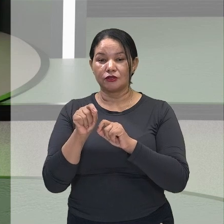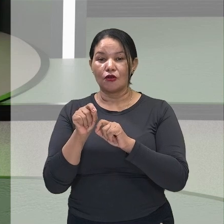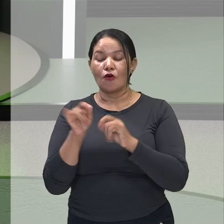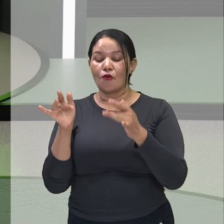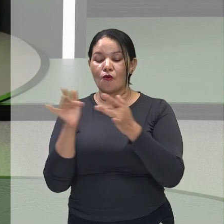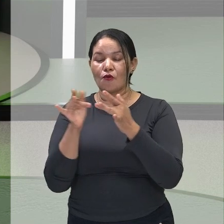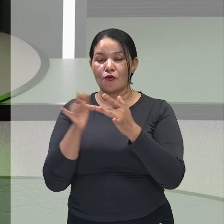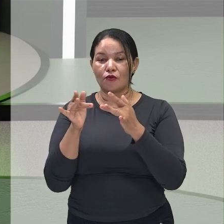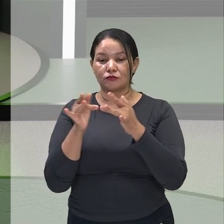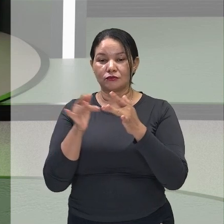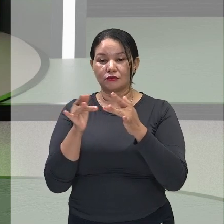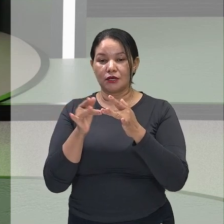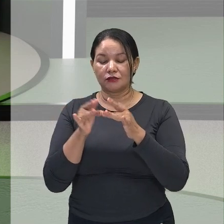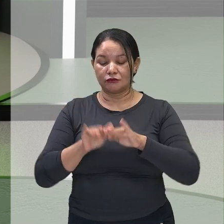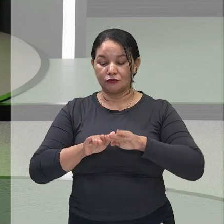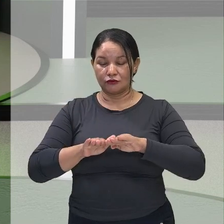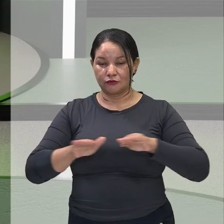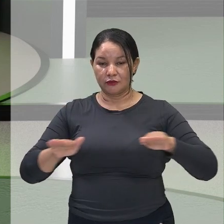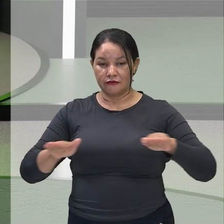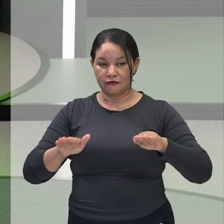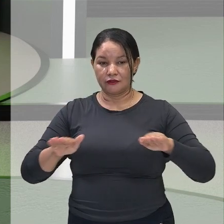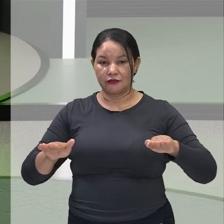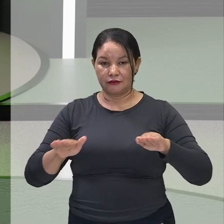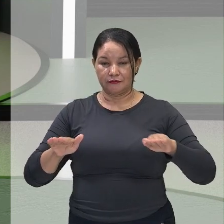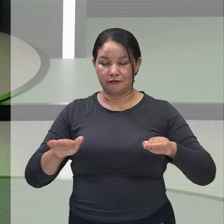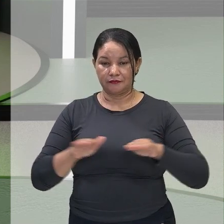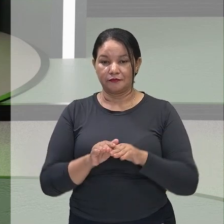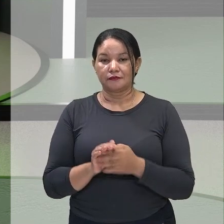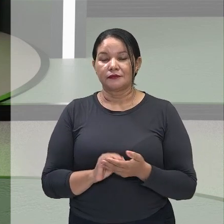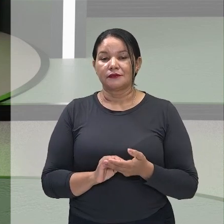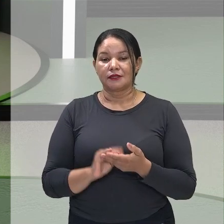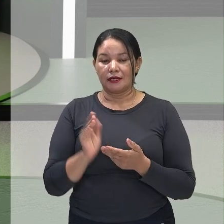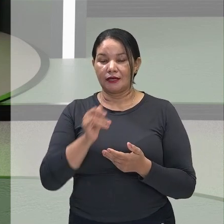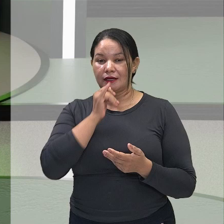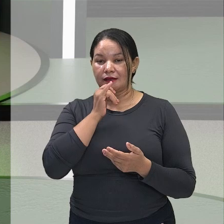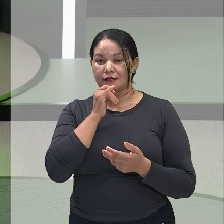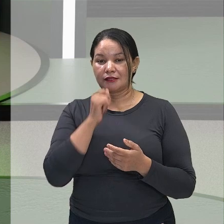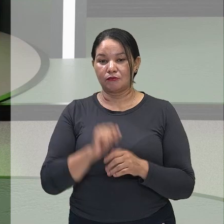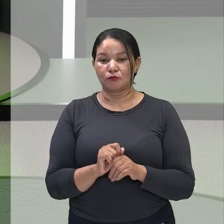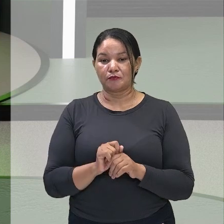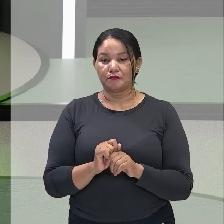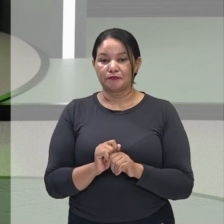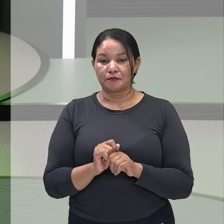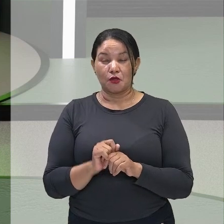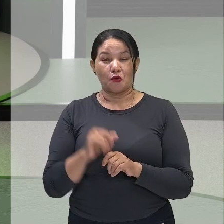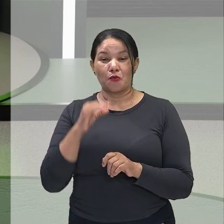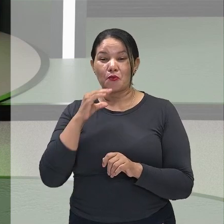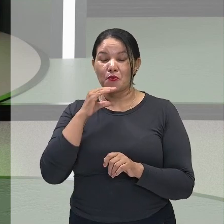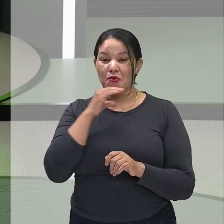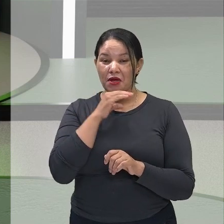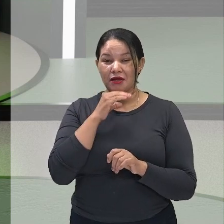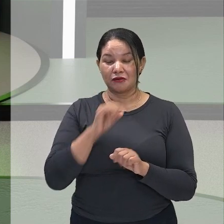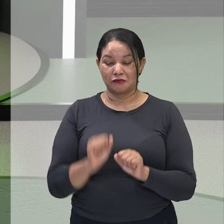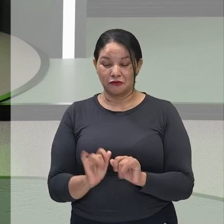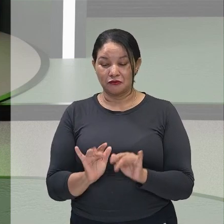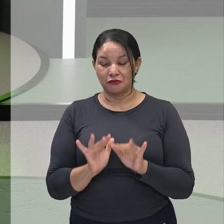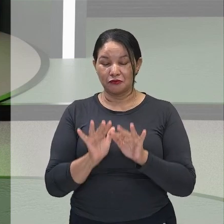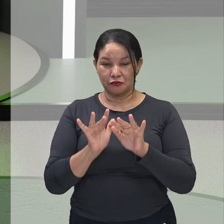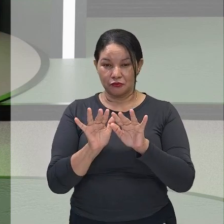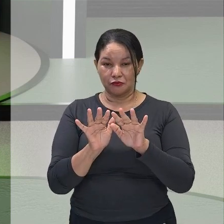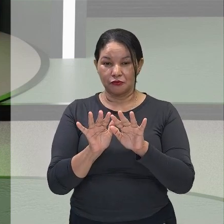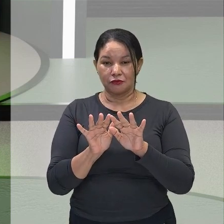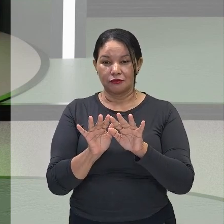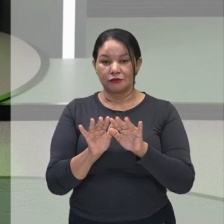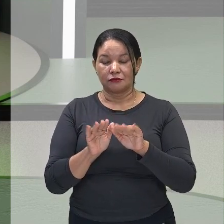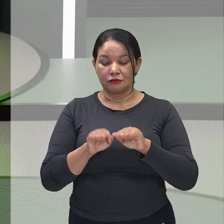contato da superfície, ou seja, o calor vai ser transmitido, como nós estamos vendo aqui,